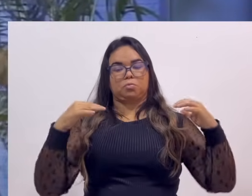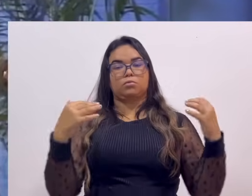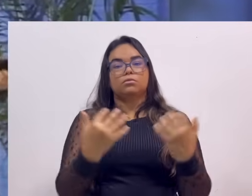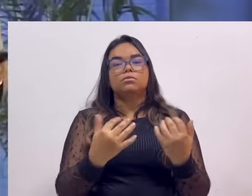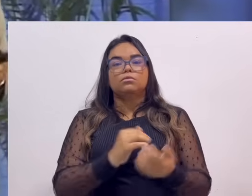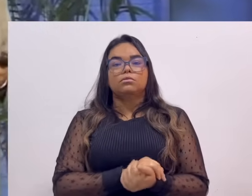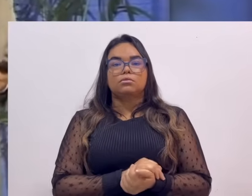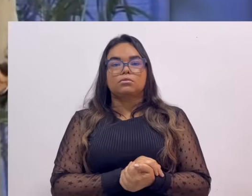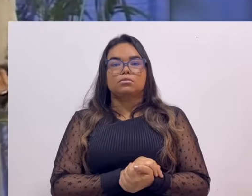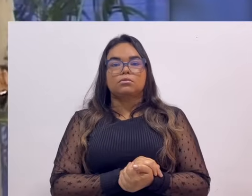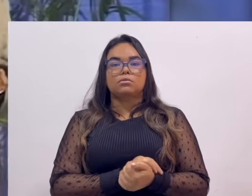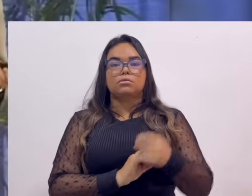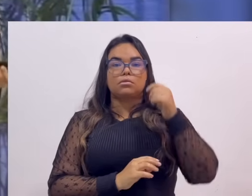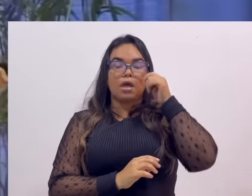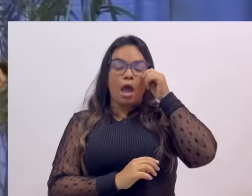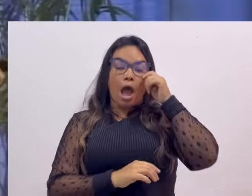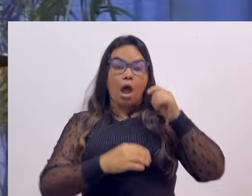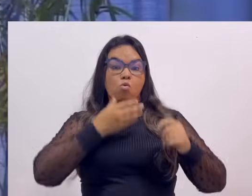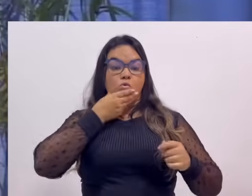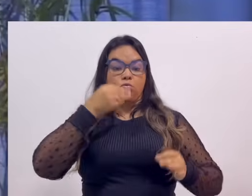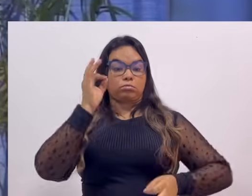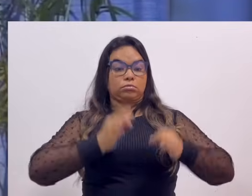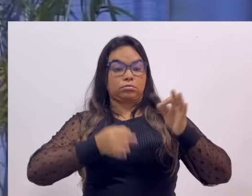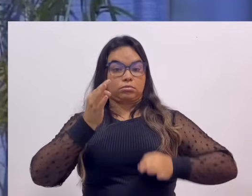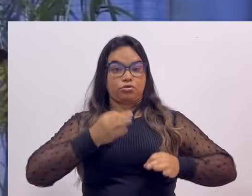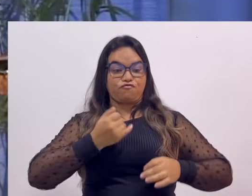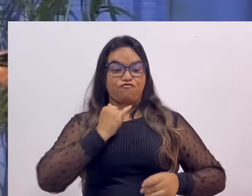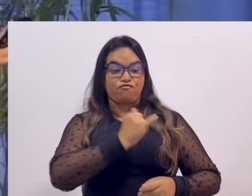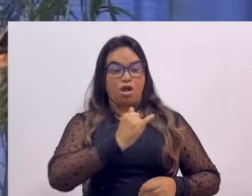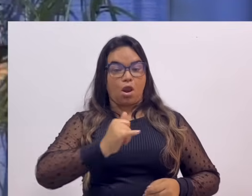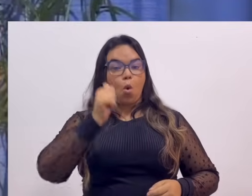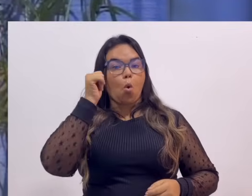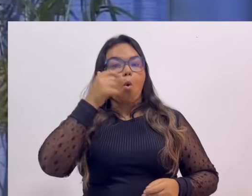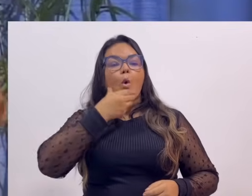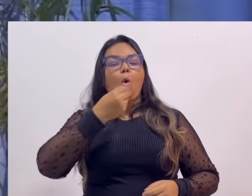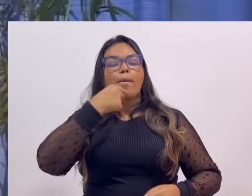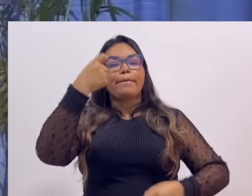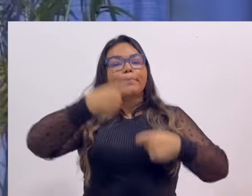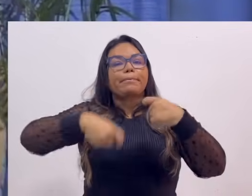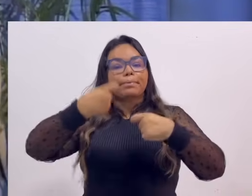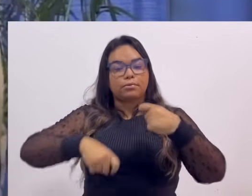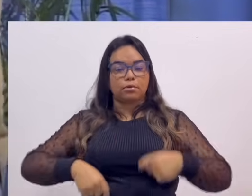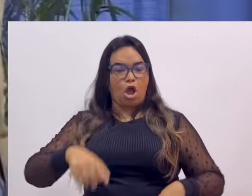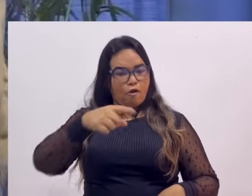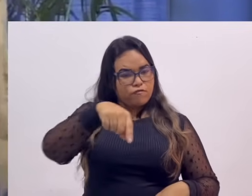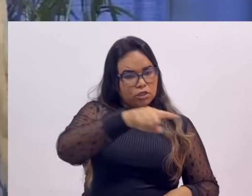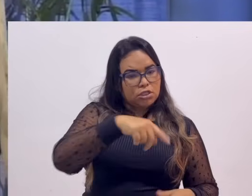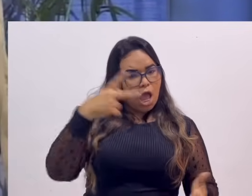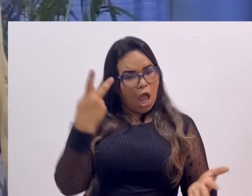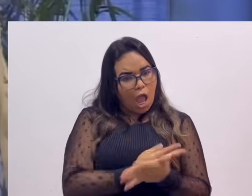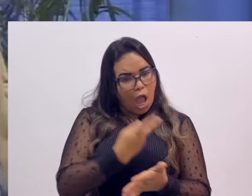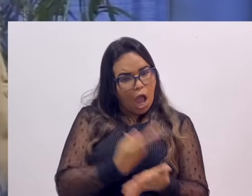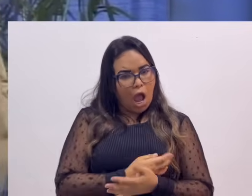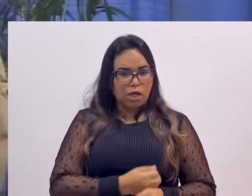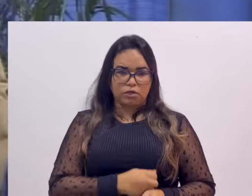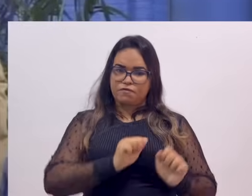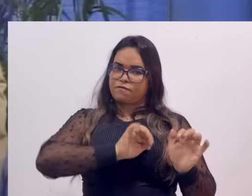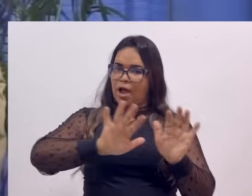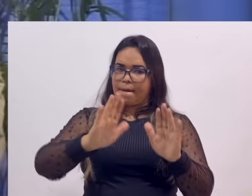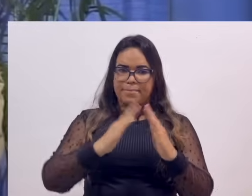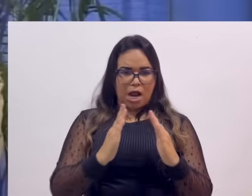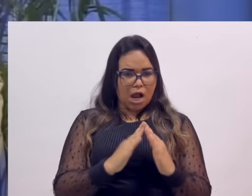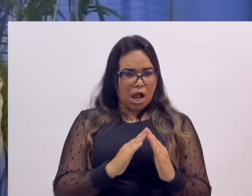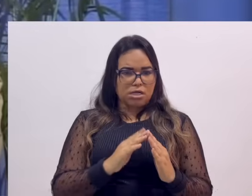O que vocês fizeram foi errado, por isso, não façam isso de novo. Agora podem ir. Como é que você se